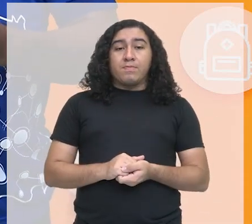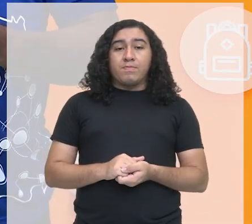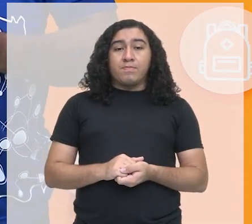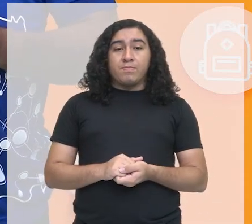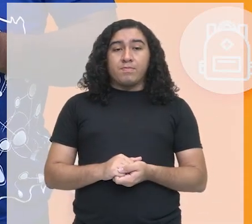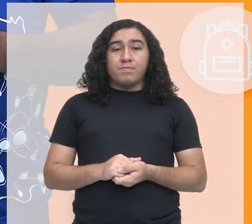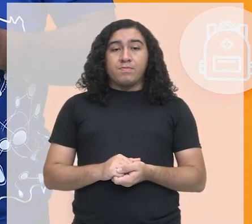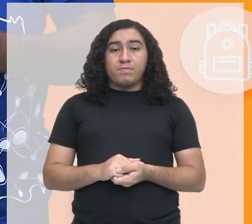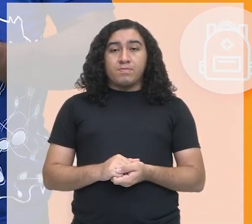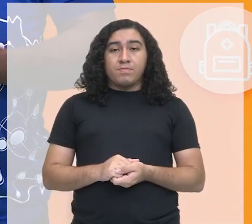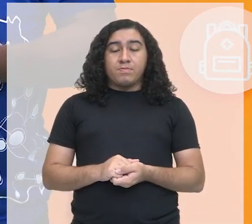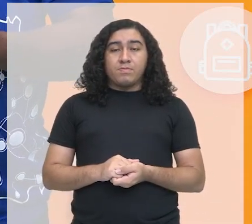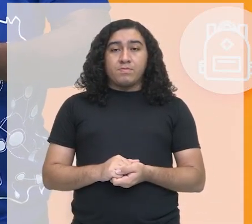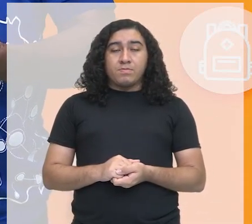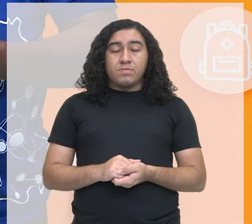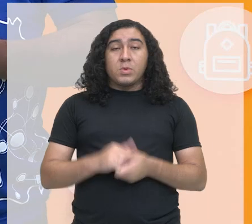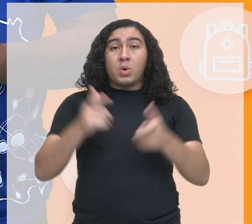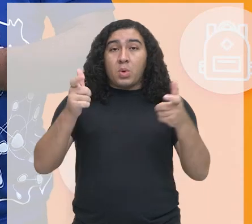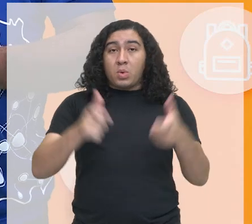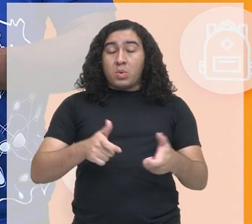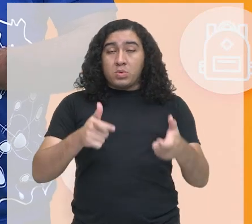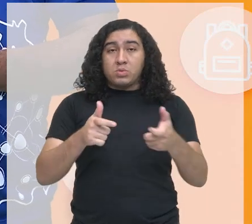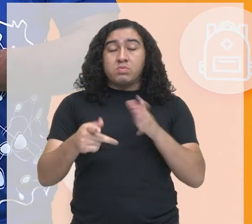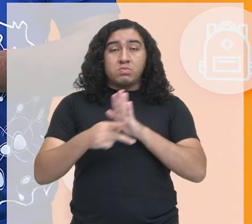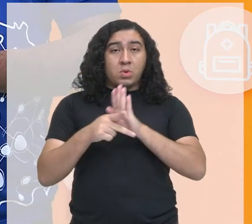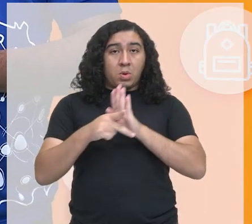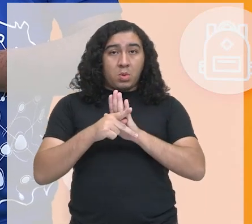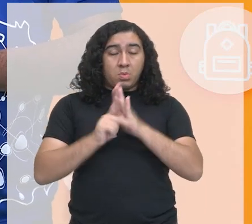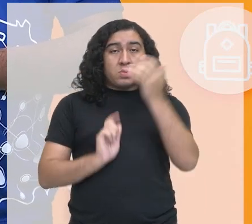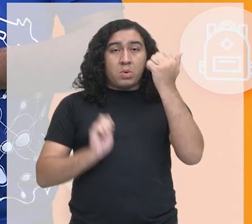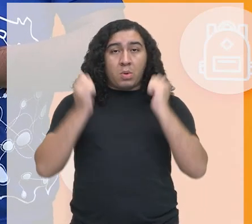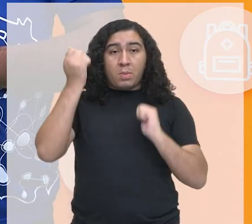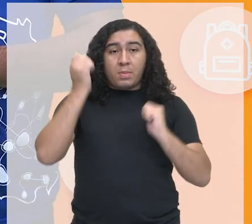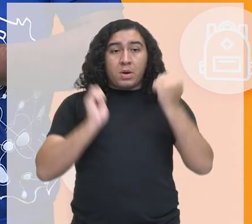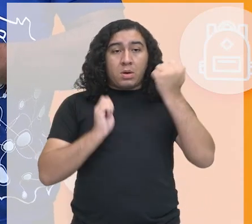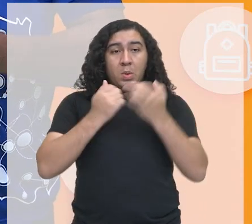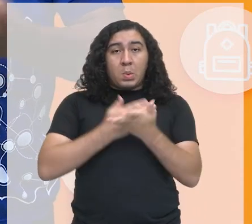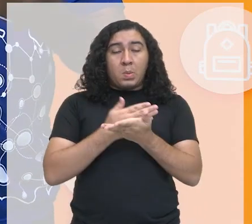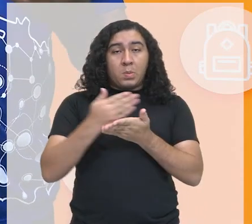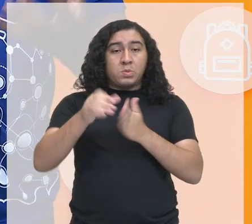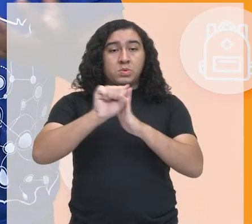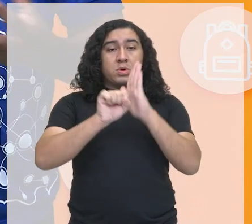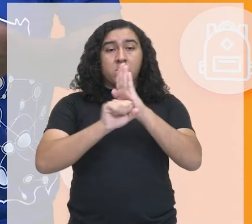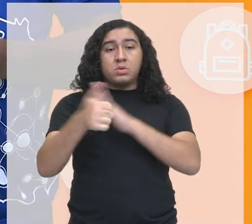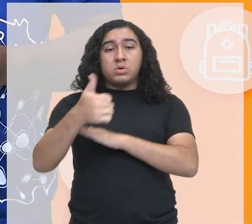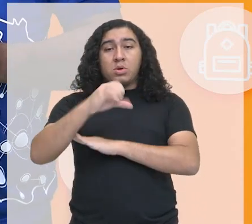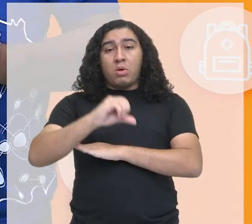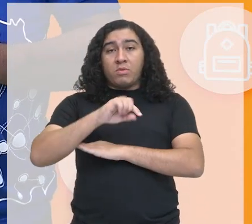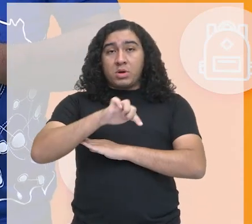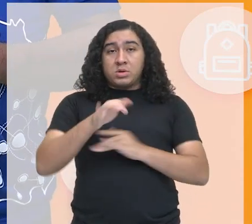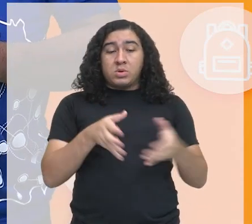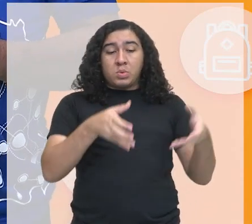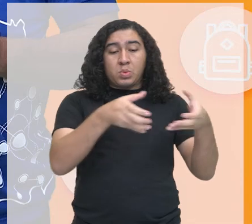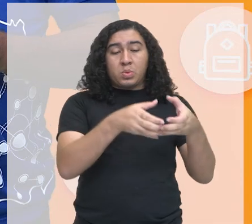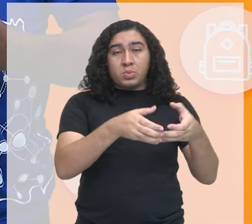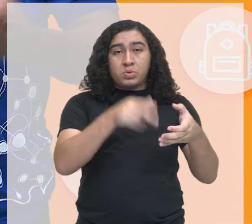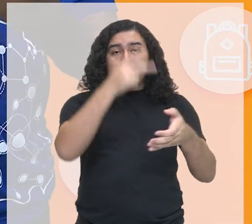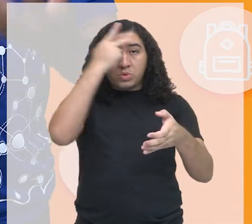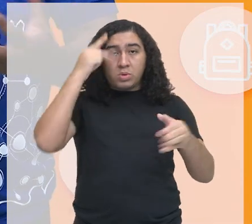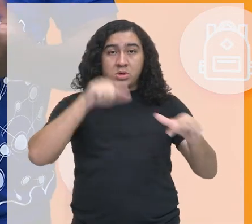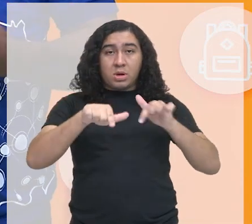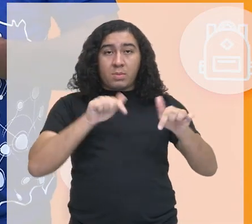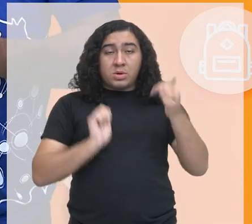raízes profundas nos movimentos operários do século XIX. Então, foi essa classe de trabalhadores nas empresas,